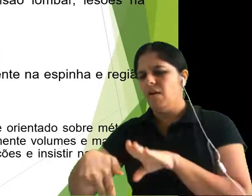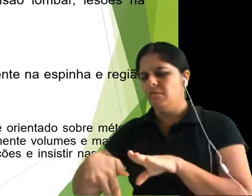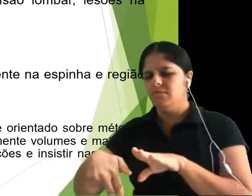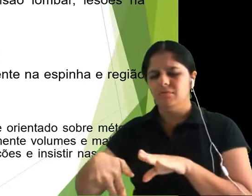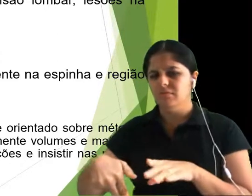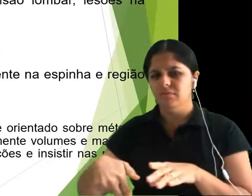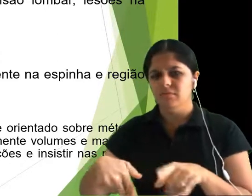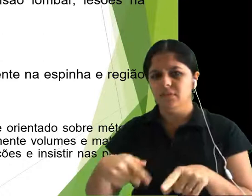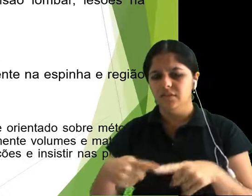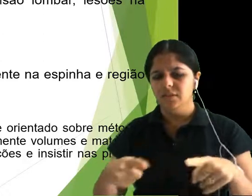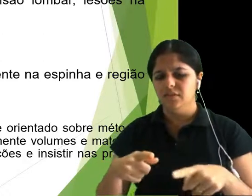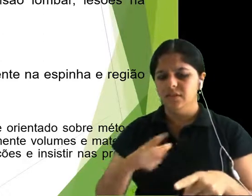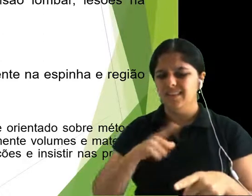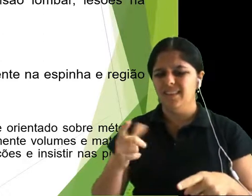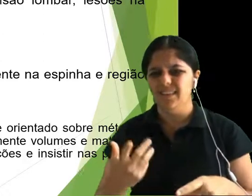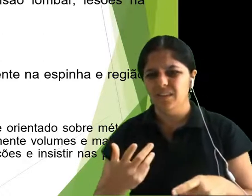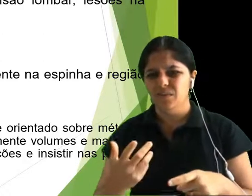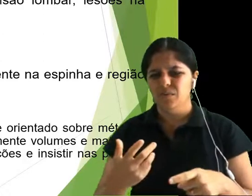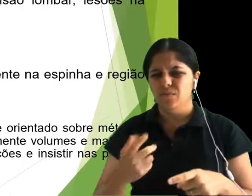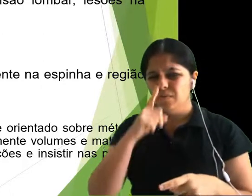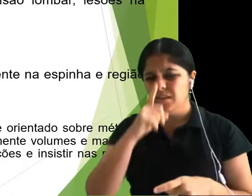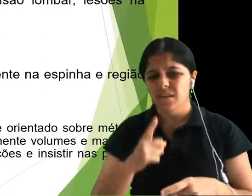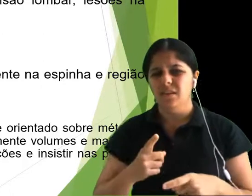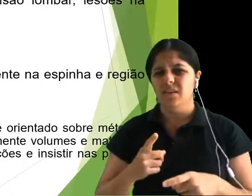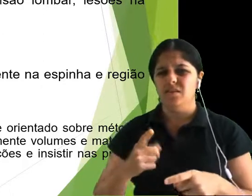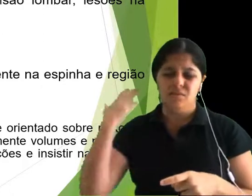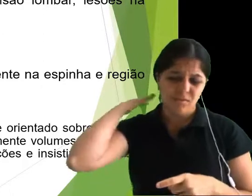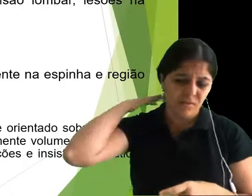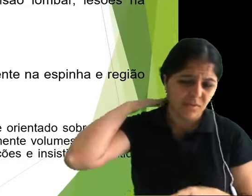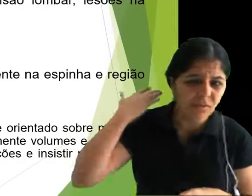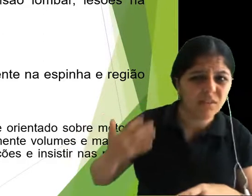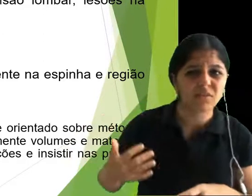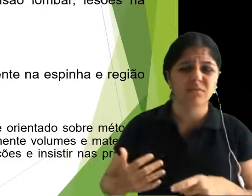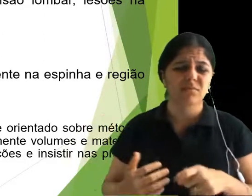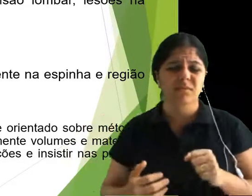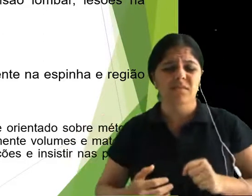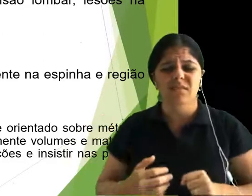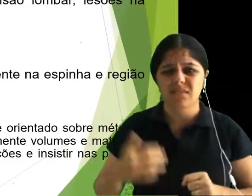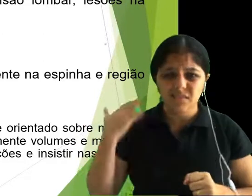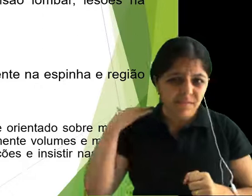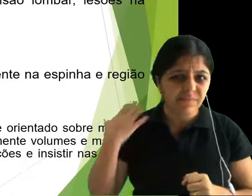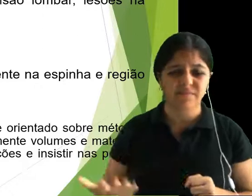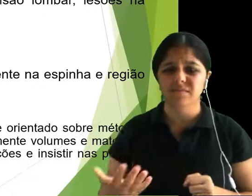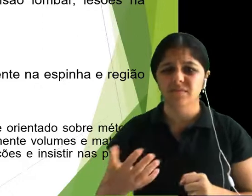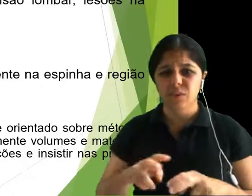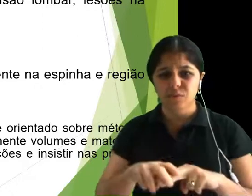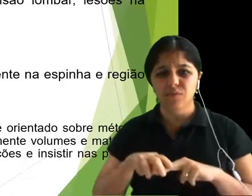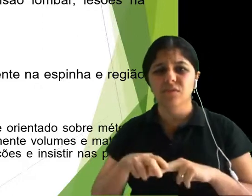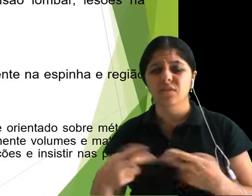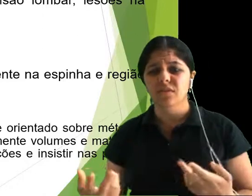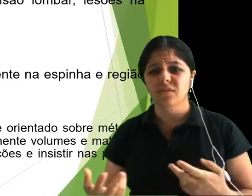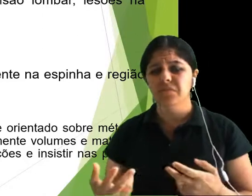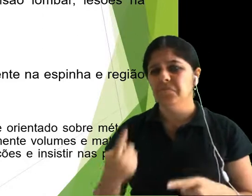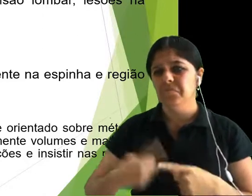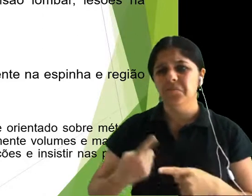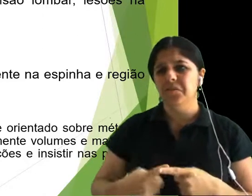vai sofrer uma lesão, como uma distensão lombar, uma lesão na coluna, alguma coisa desse tipo, causado por quê? Por uma